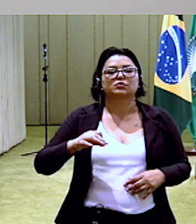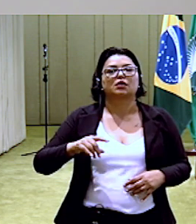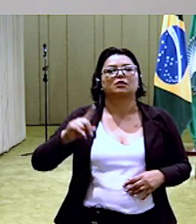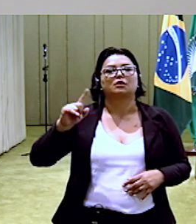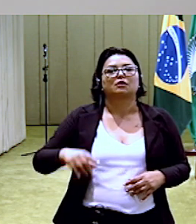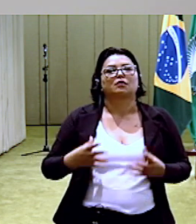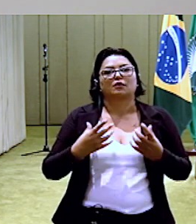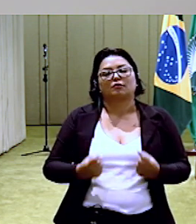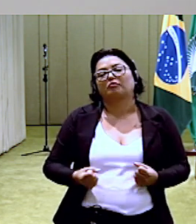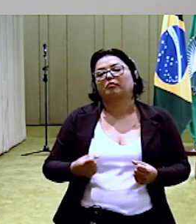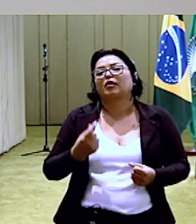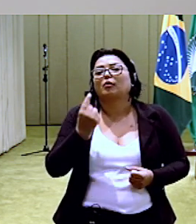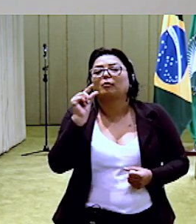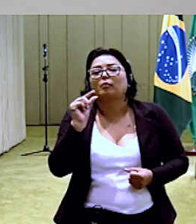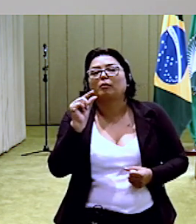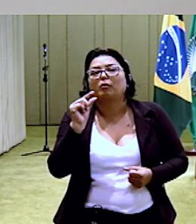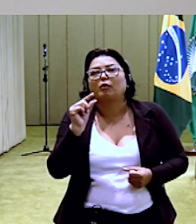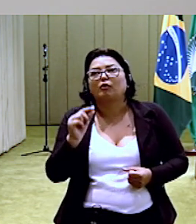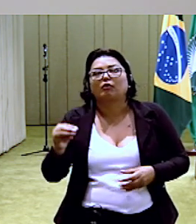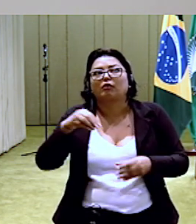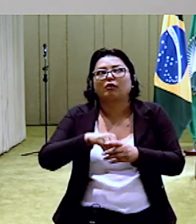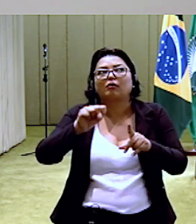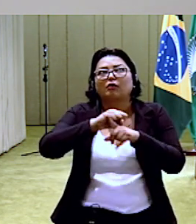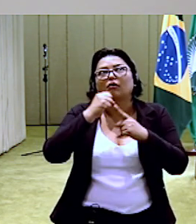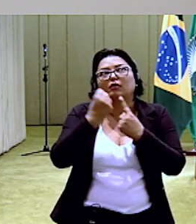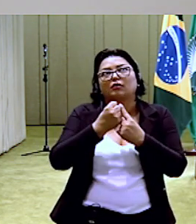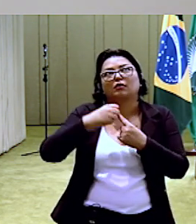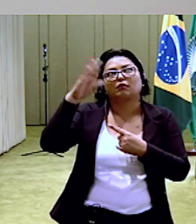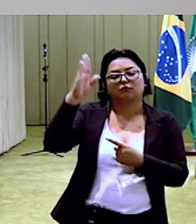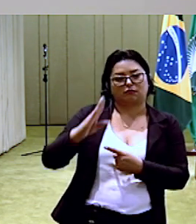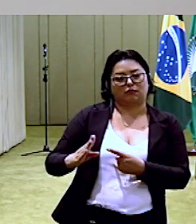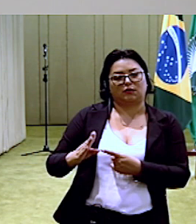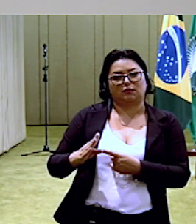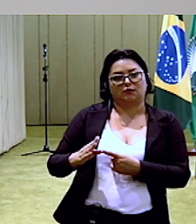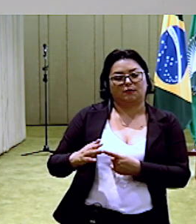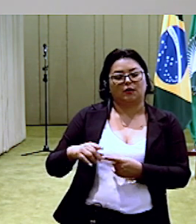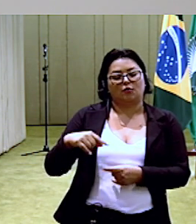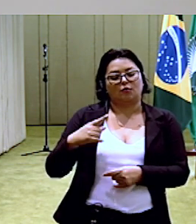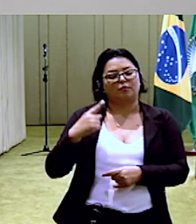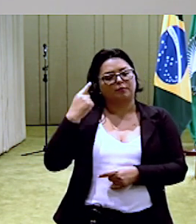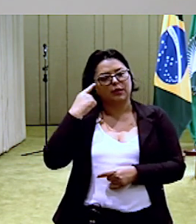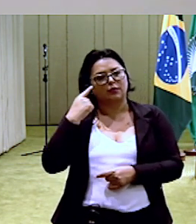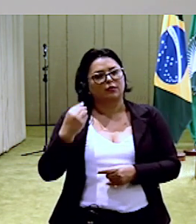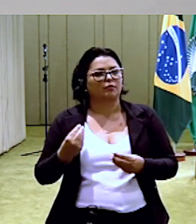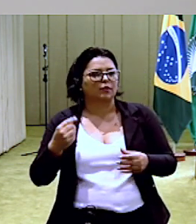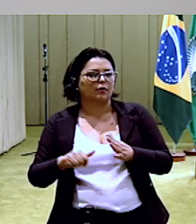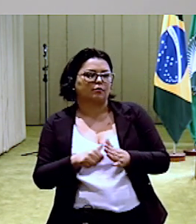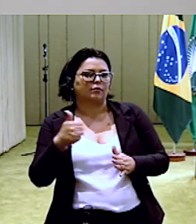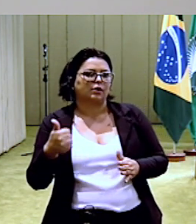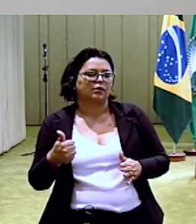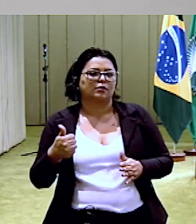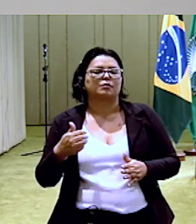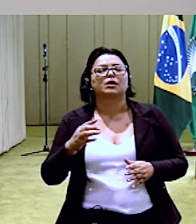o conjunto da sociedade brasileira. Então, quando a gente pensou,